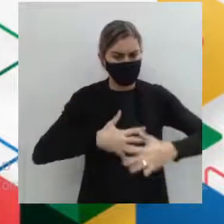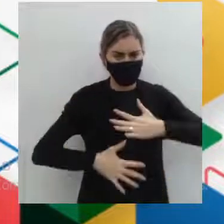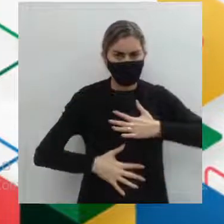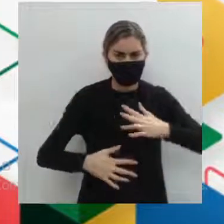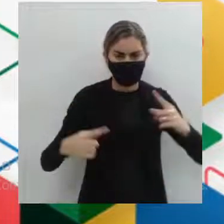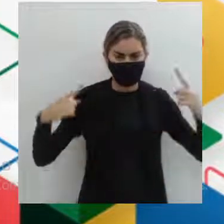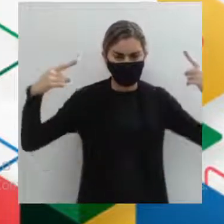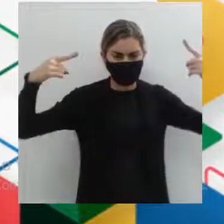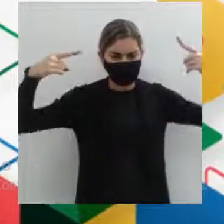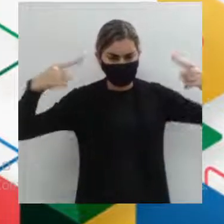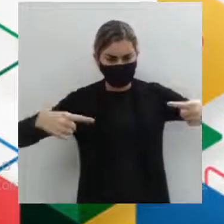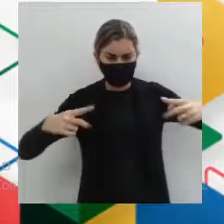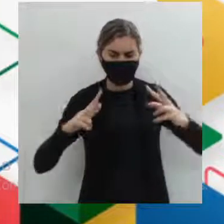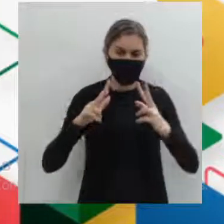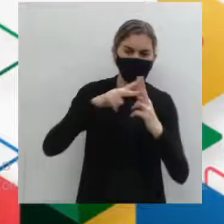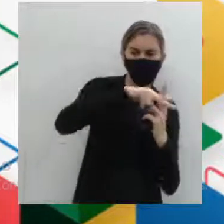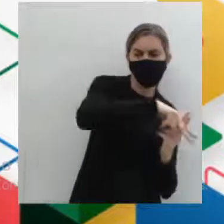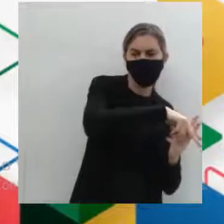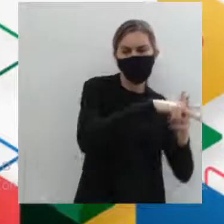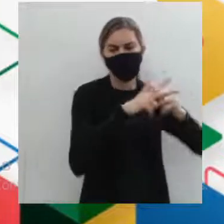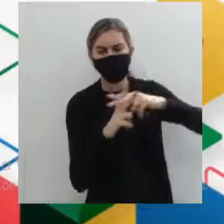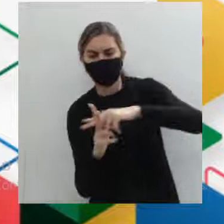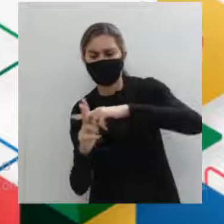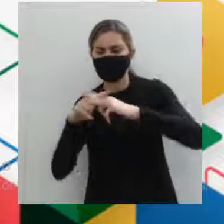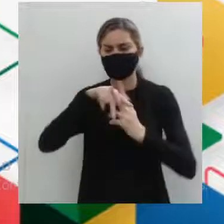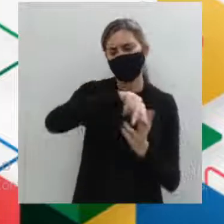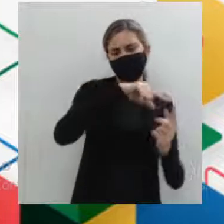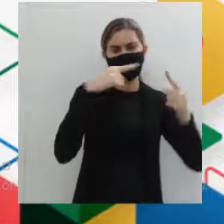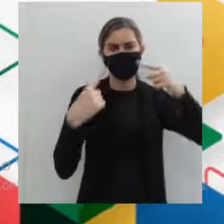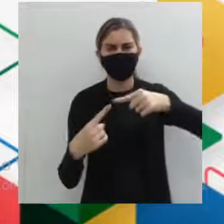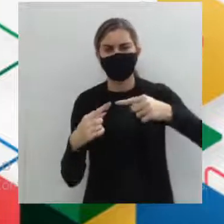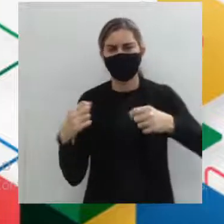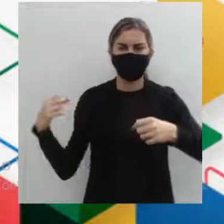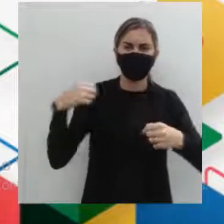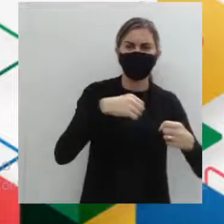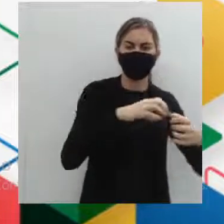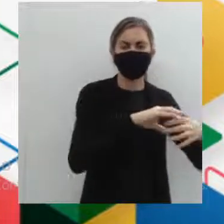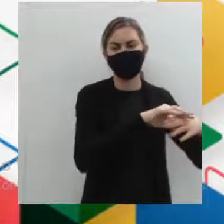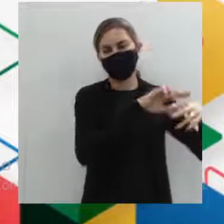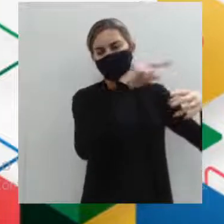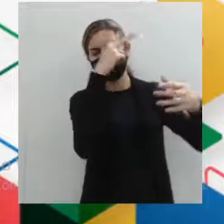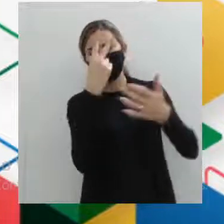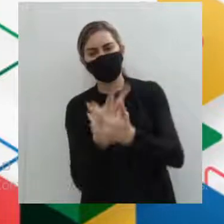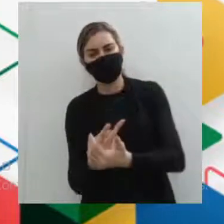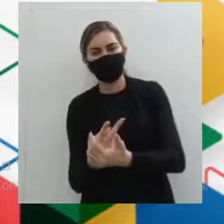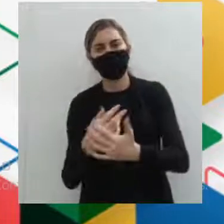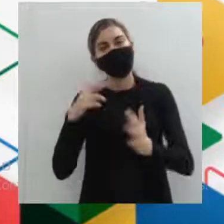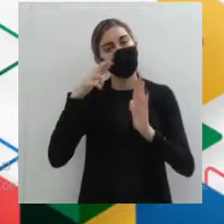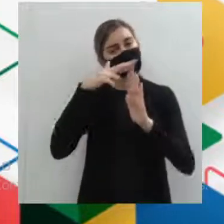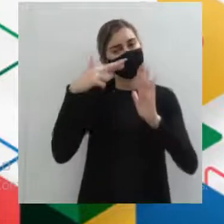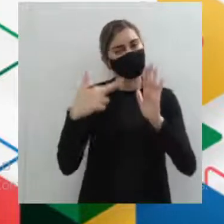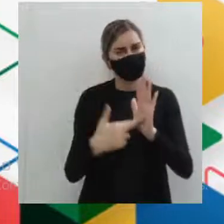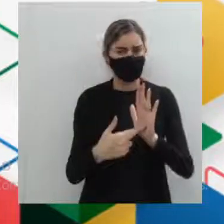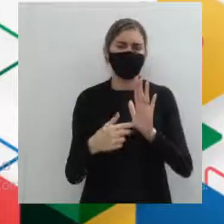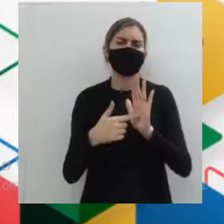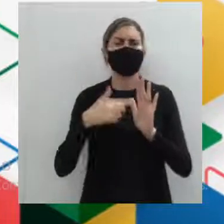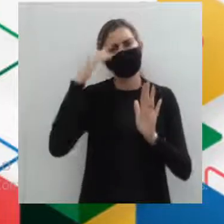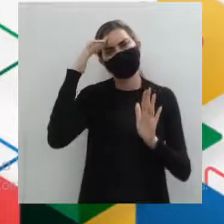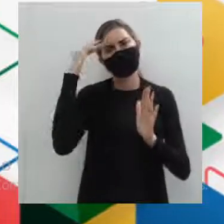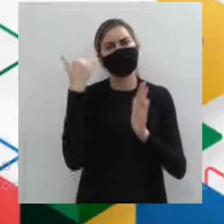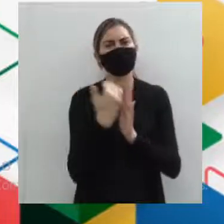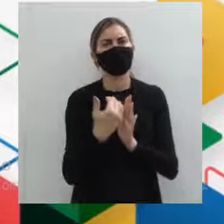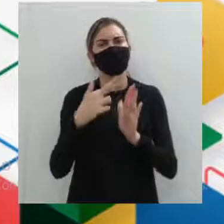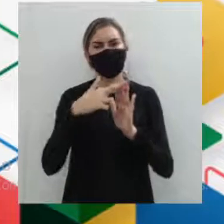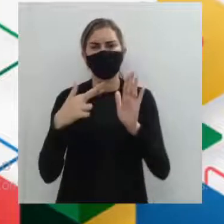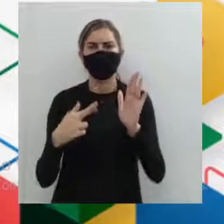corpo, procurando derrubar um ao outro, utilizando golpes que respeitem rigorosamente